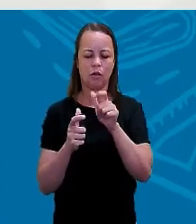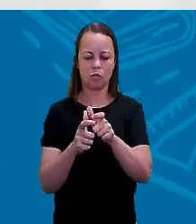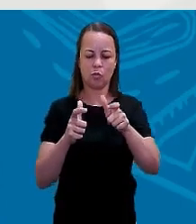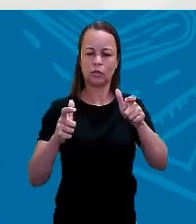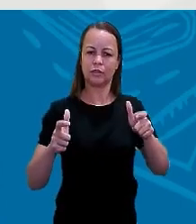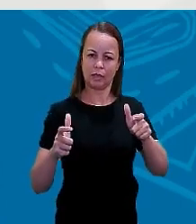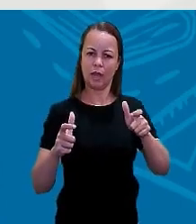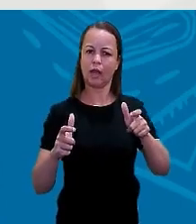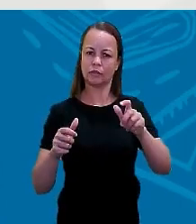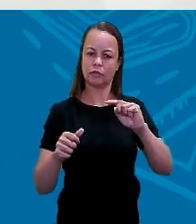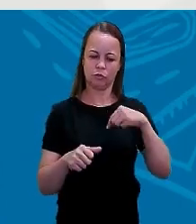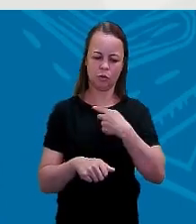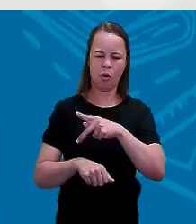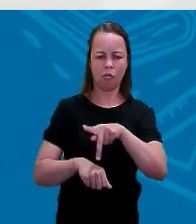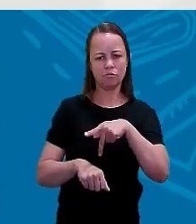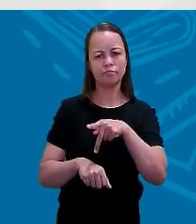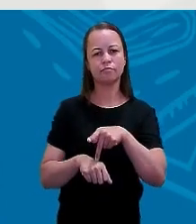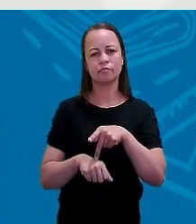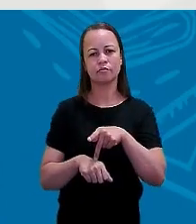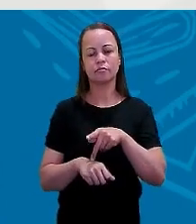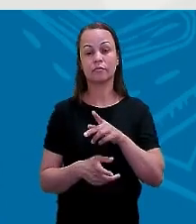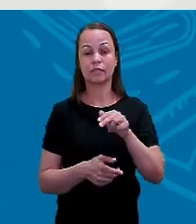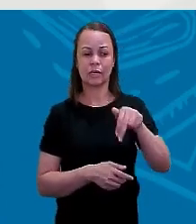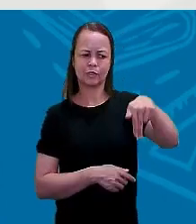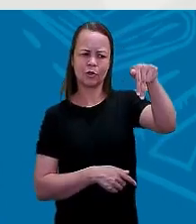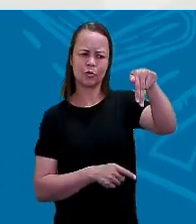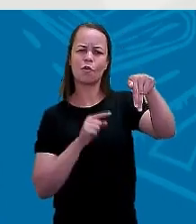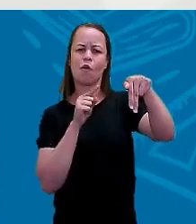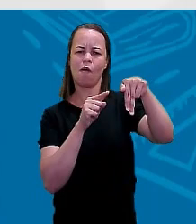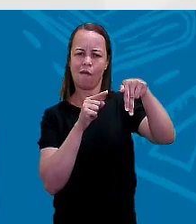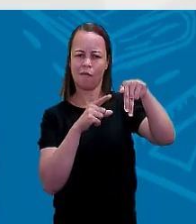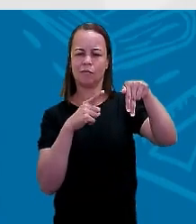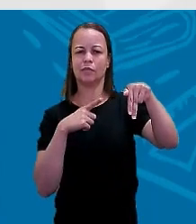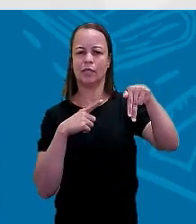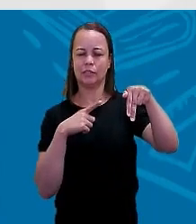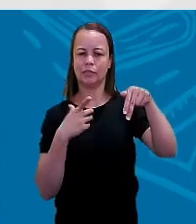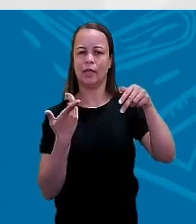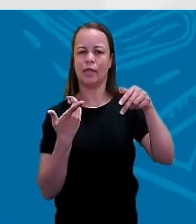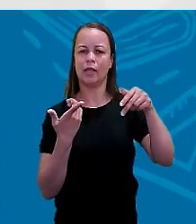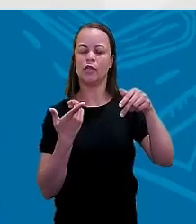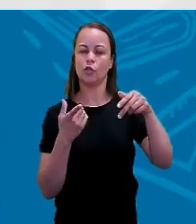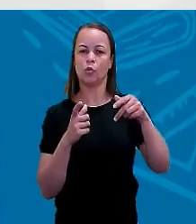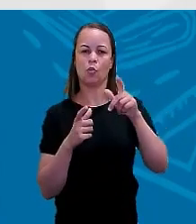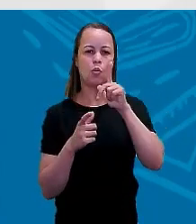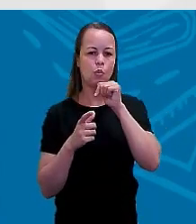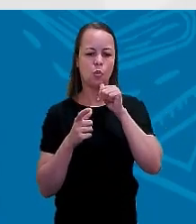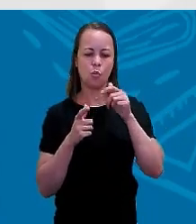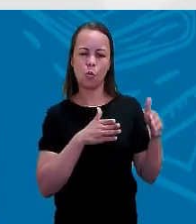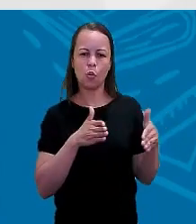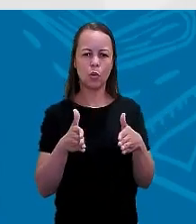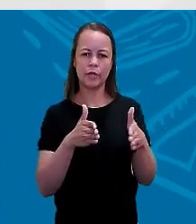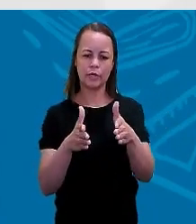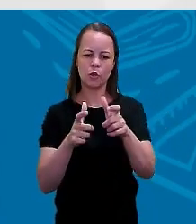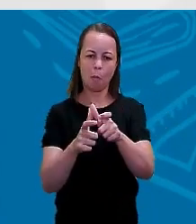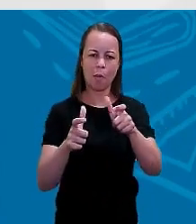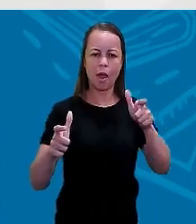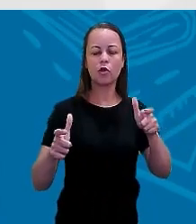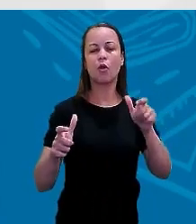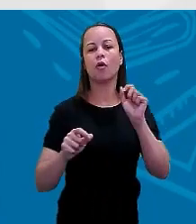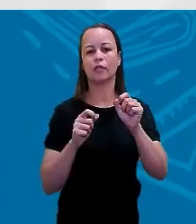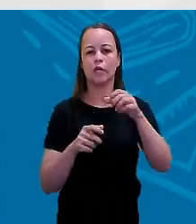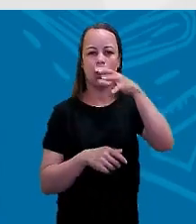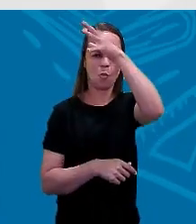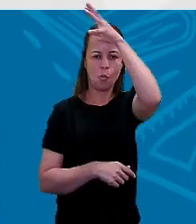nosso país. Como vocês sabem, lá naquela região norte que passa o maior rio do mundo, que é o Rio